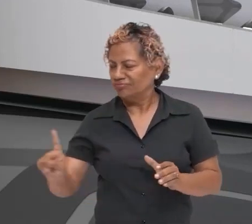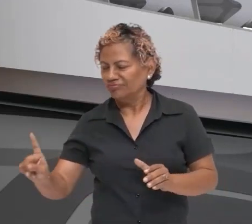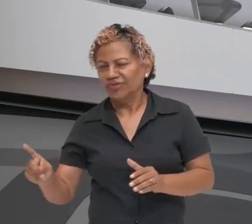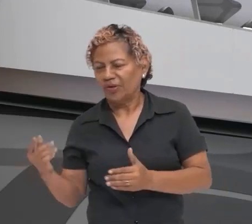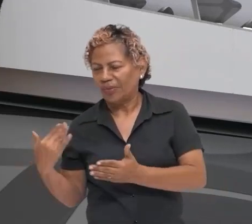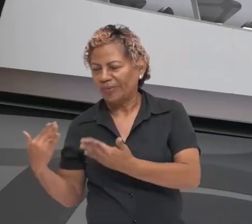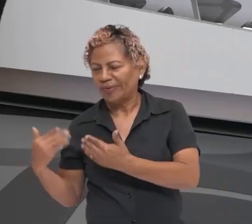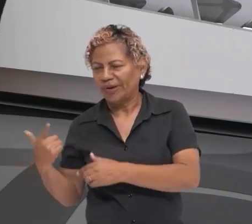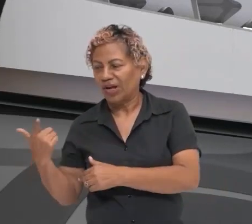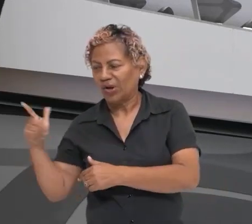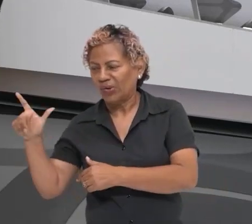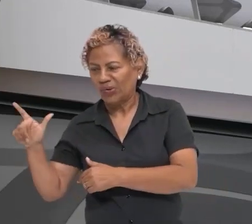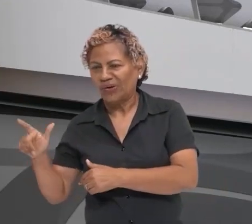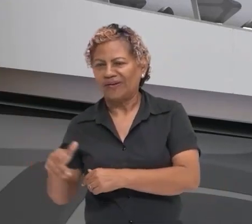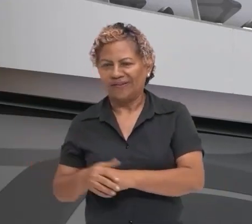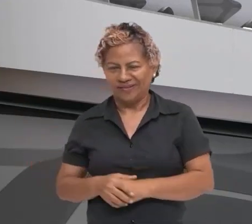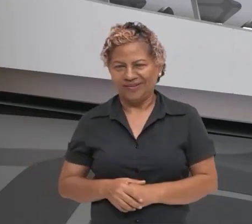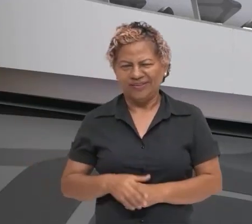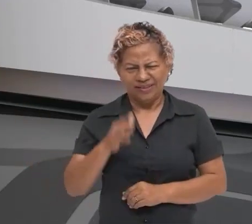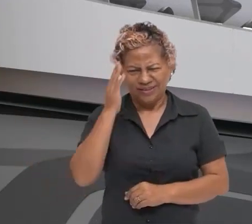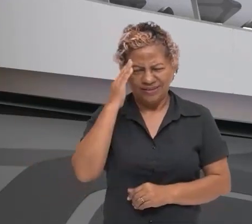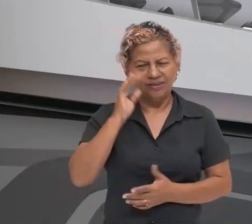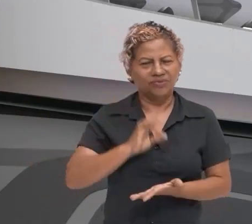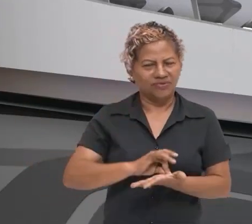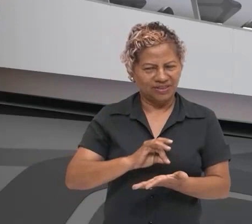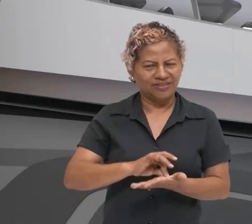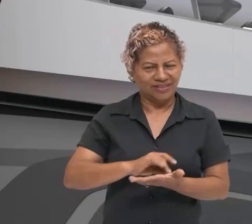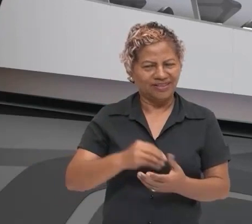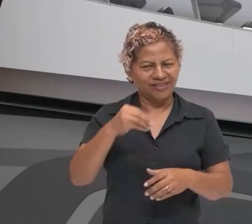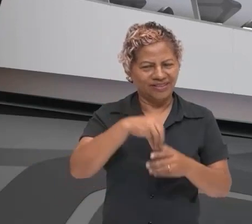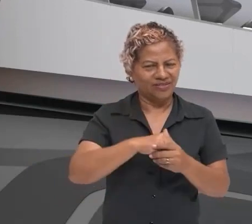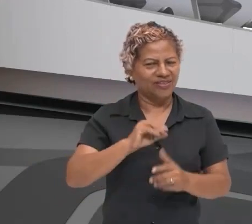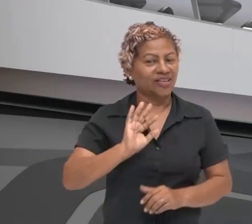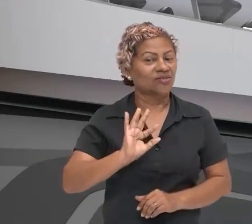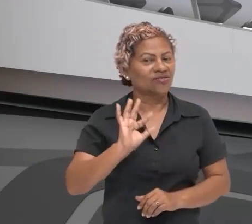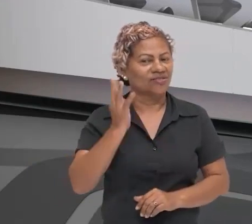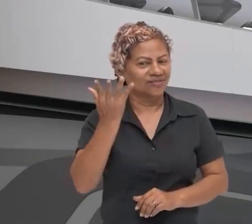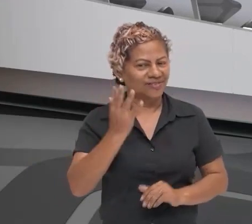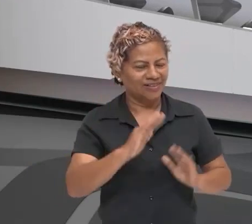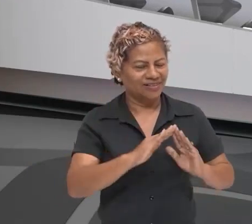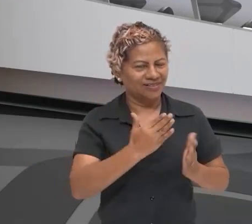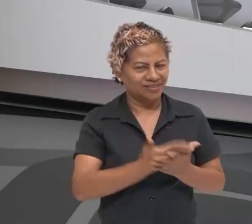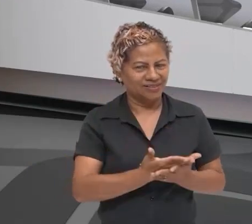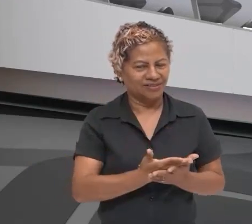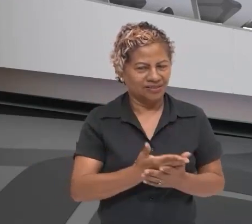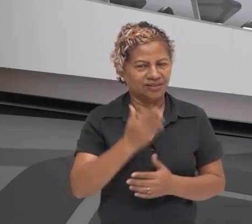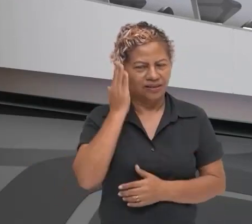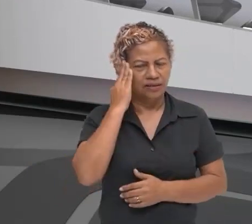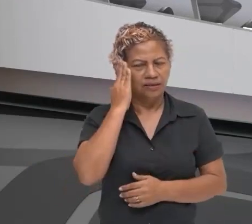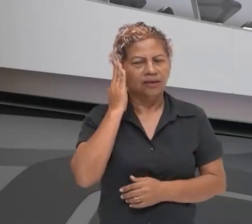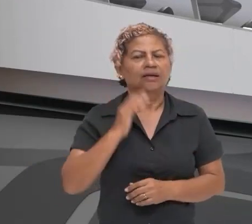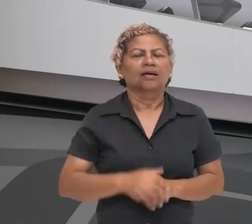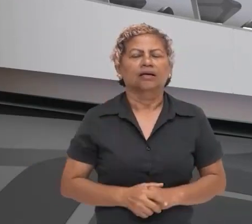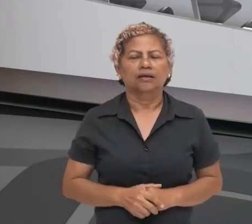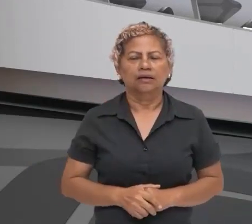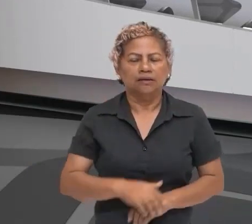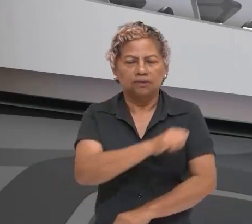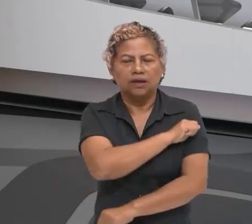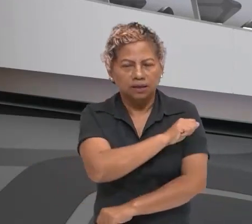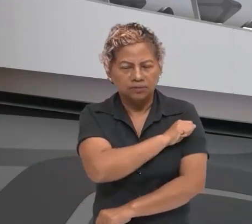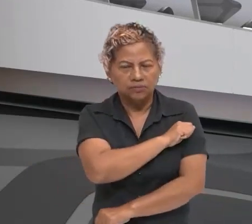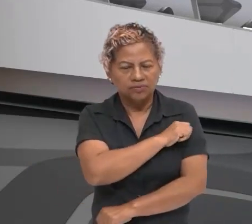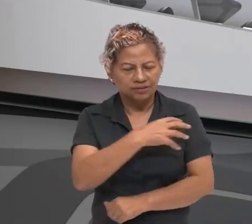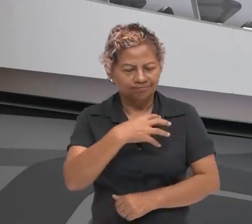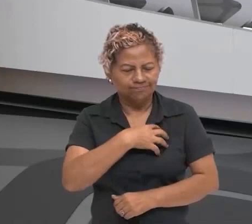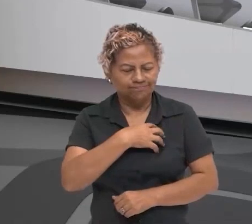conversar, esquece. Nós sabemos de toda essa realidade. E isso o aluno também percebe quando ele se sente